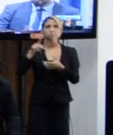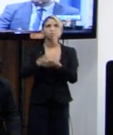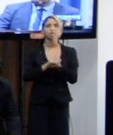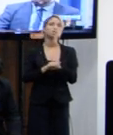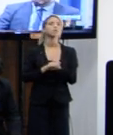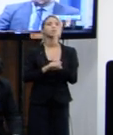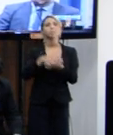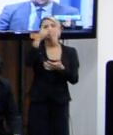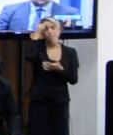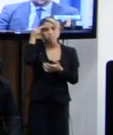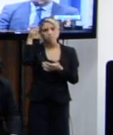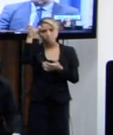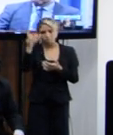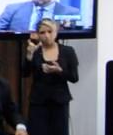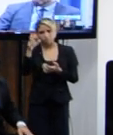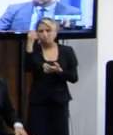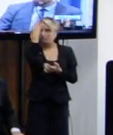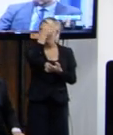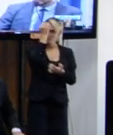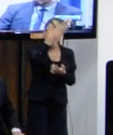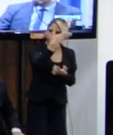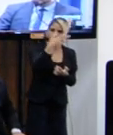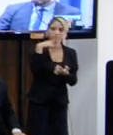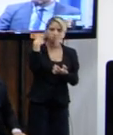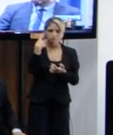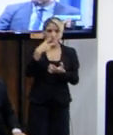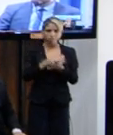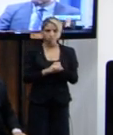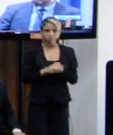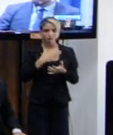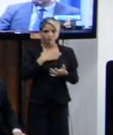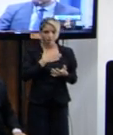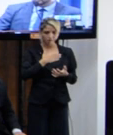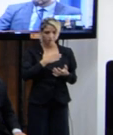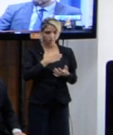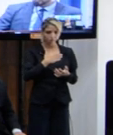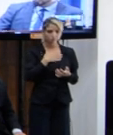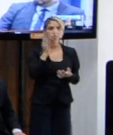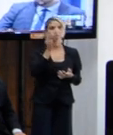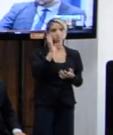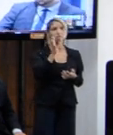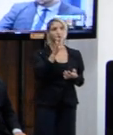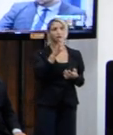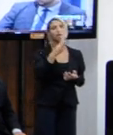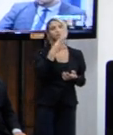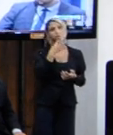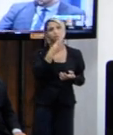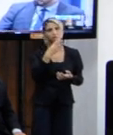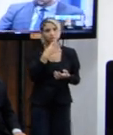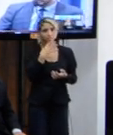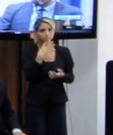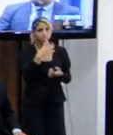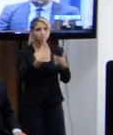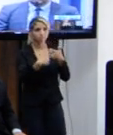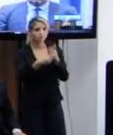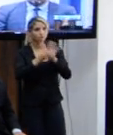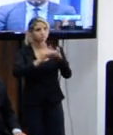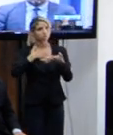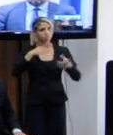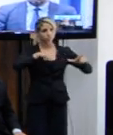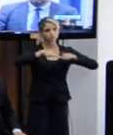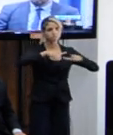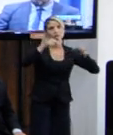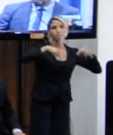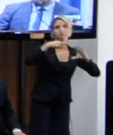Eu tenho certeza que eu sou o único vereador que conviveu com o Luiz Geraldo como vereador e como funcionário da casa.